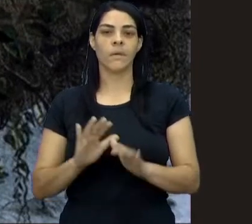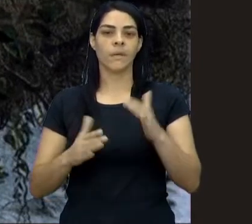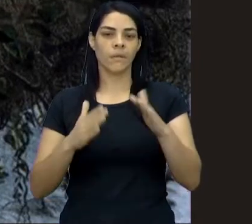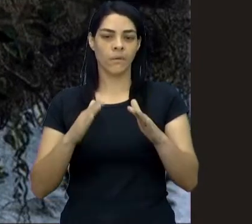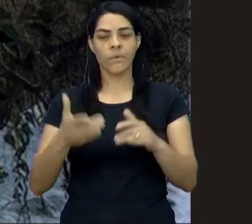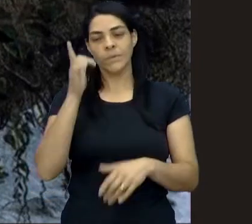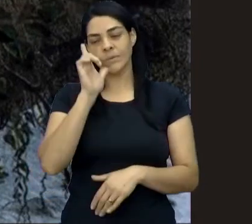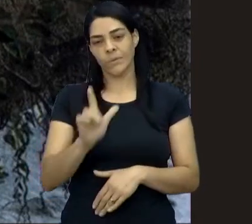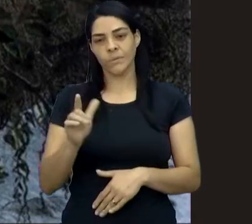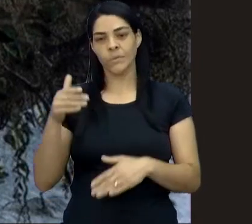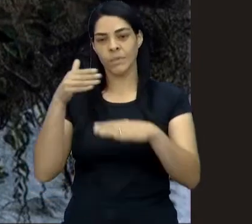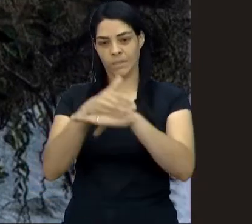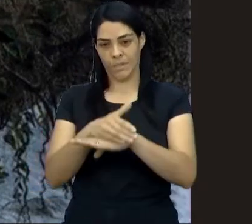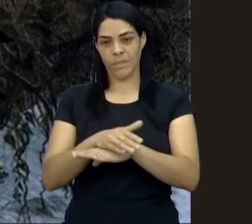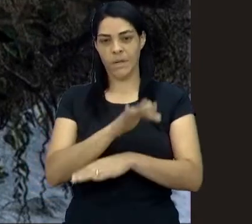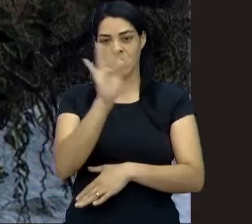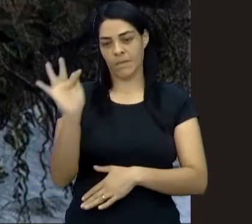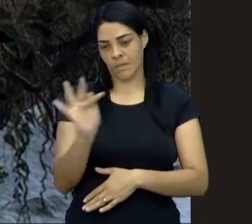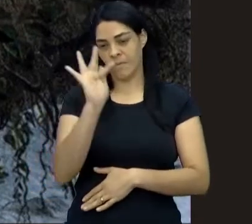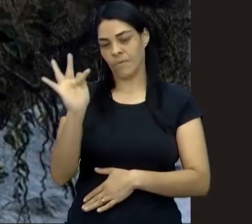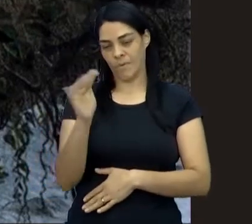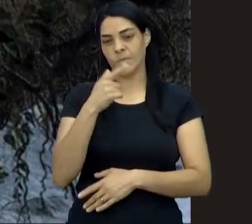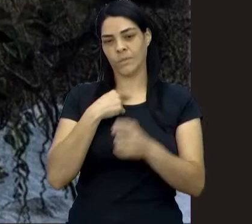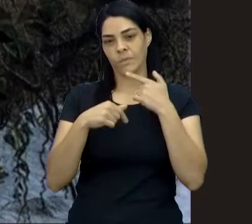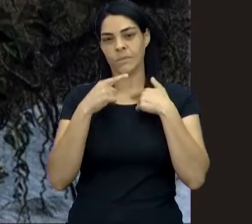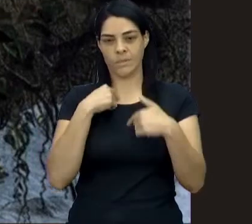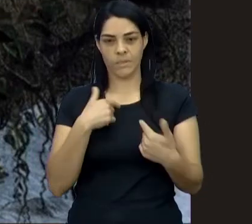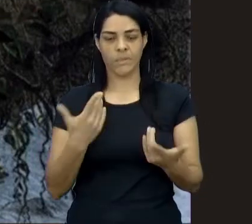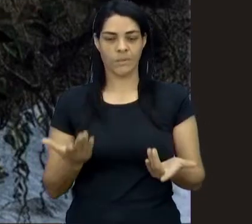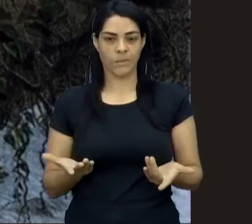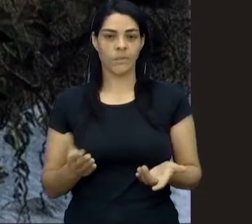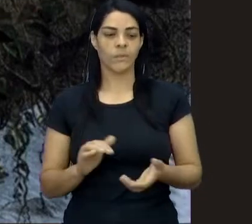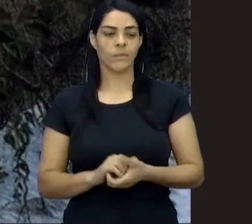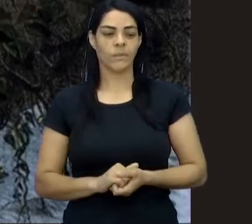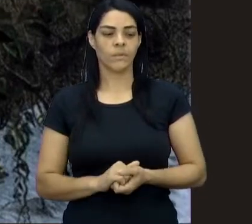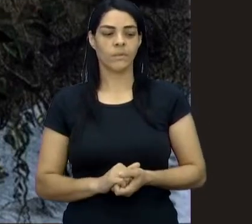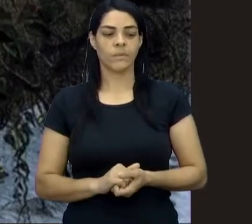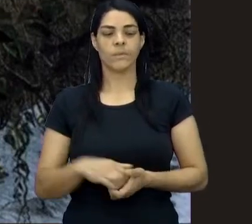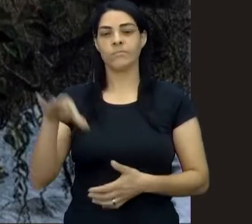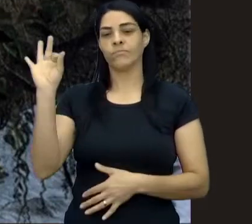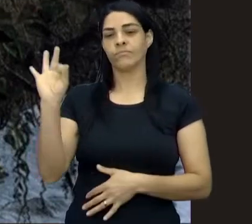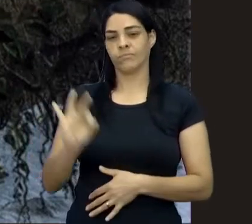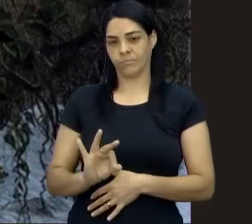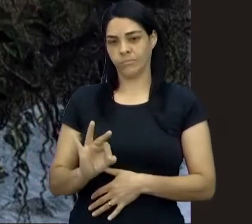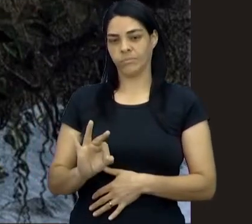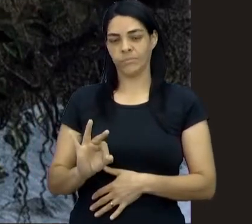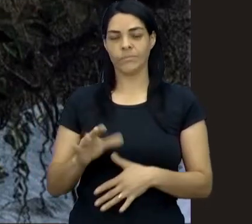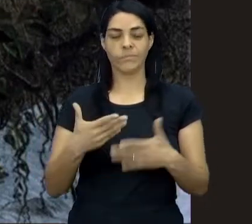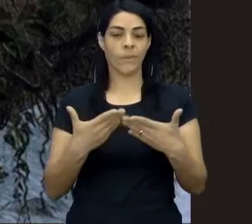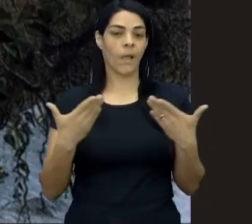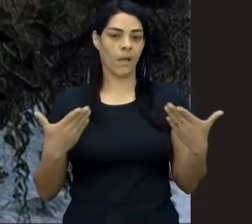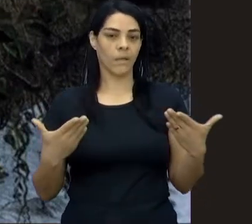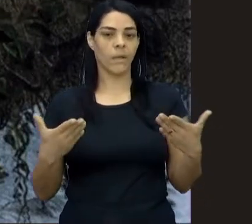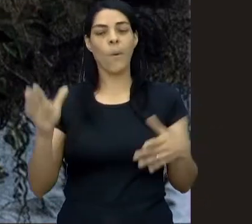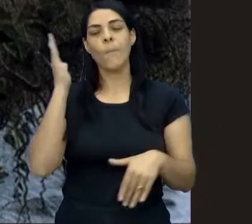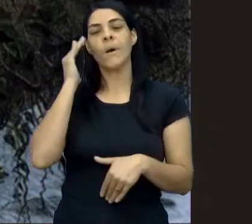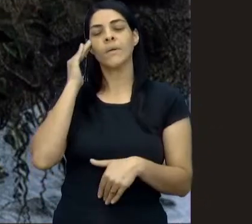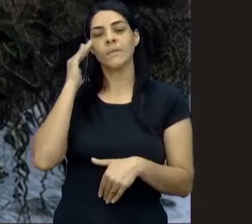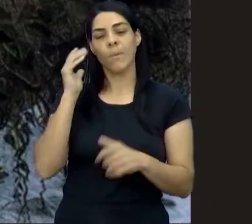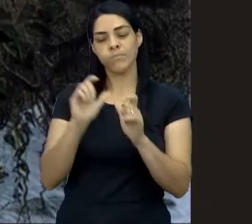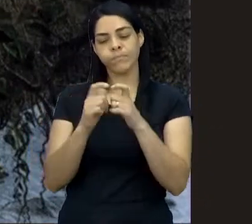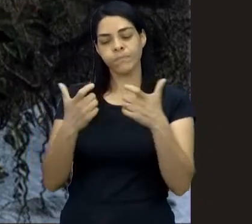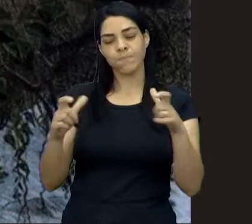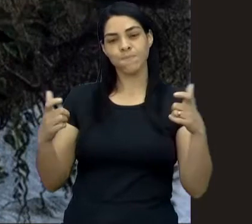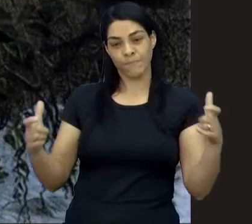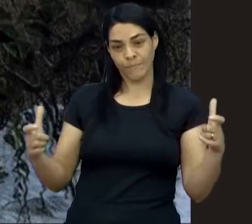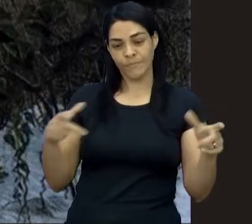quer outra questão aí também é questão de cotas né então a gente até por saber que a maior parte da